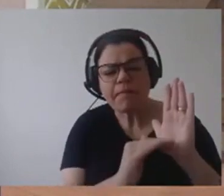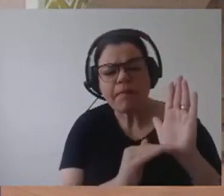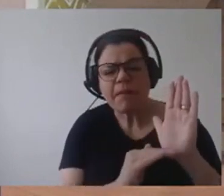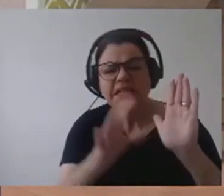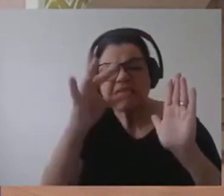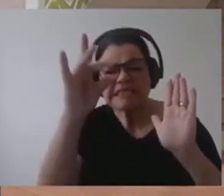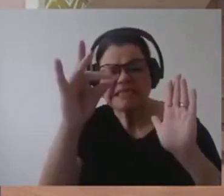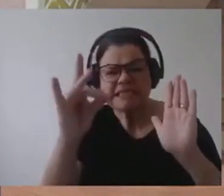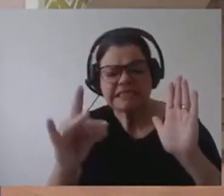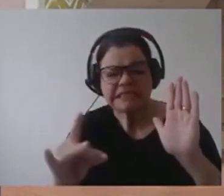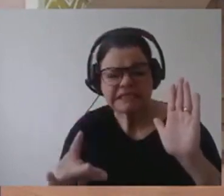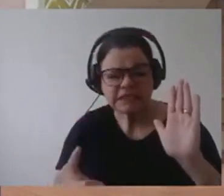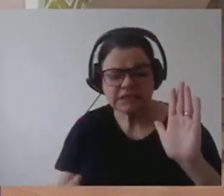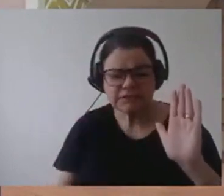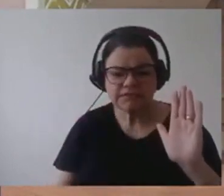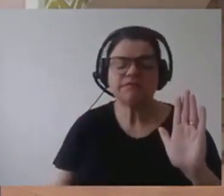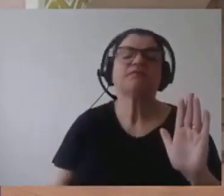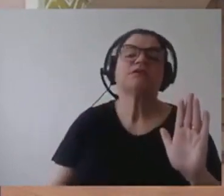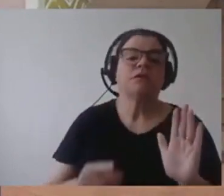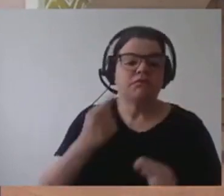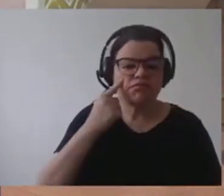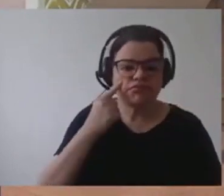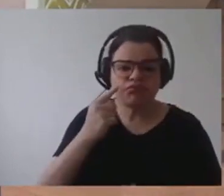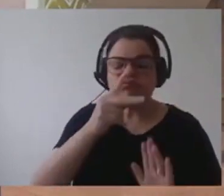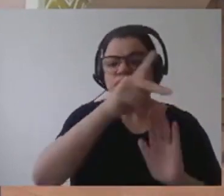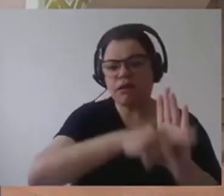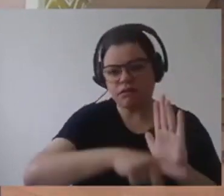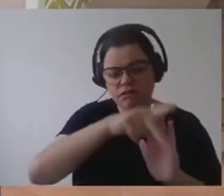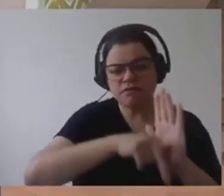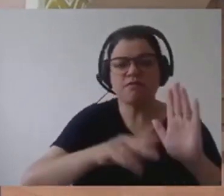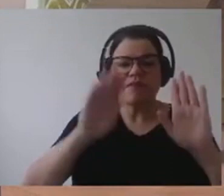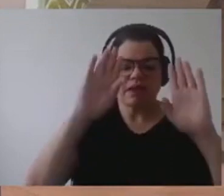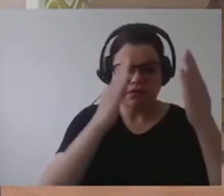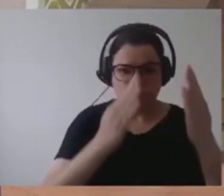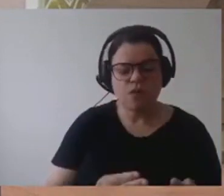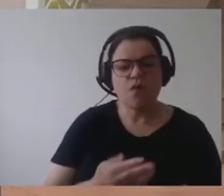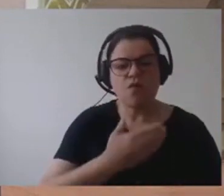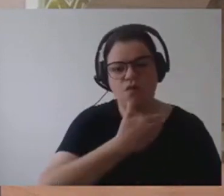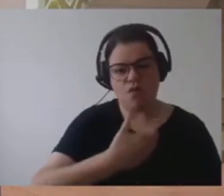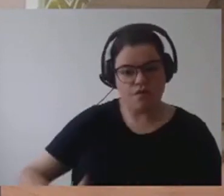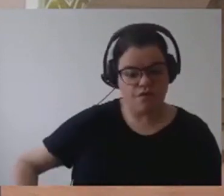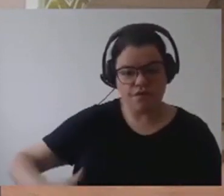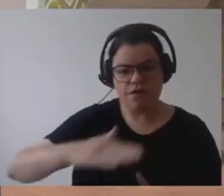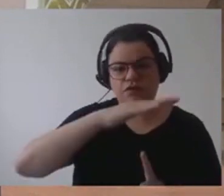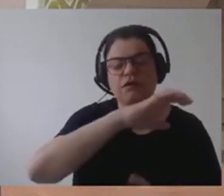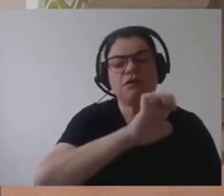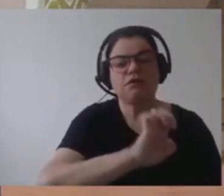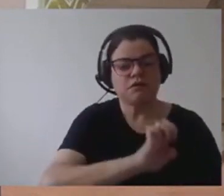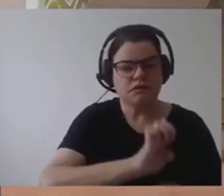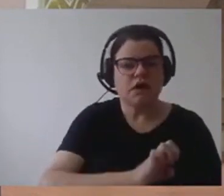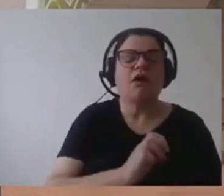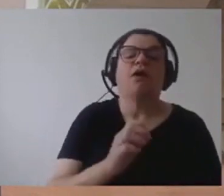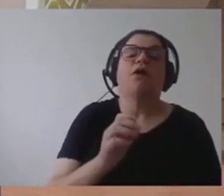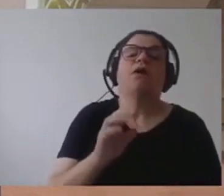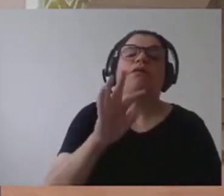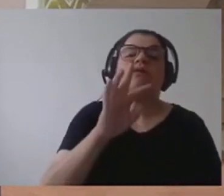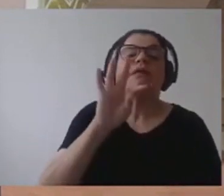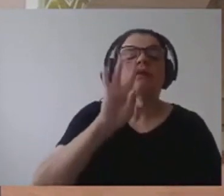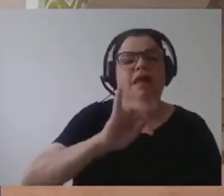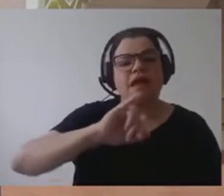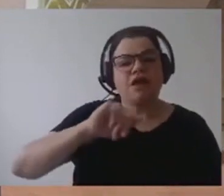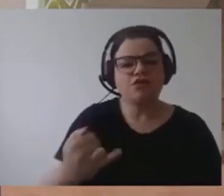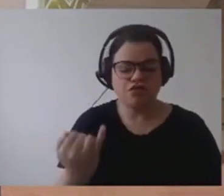analisados os portais também do Governo do Estado do Tribunal de Justiça do Ministério Público da